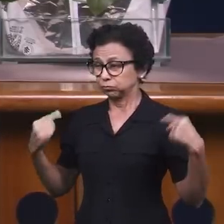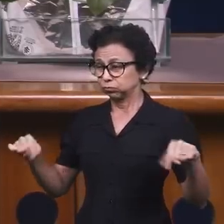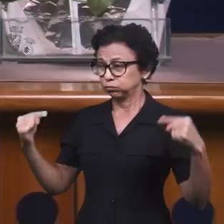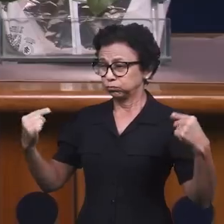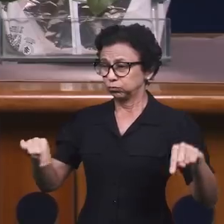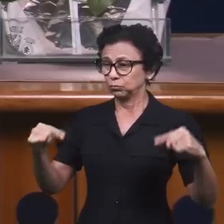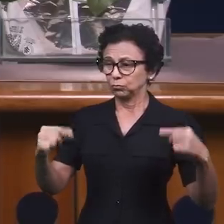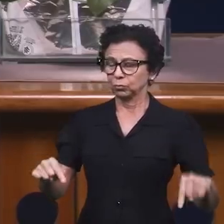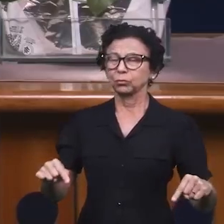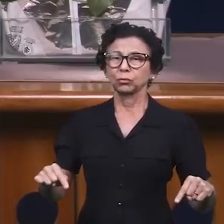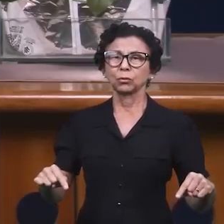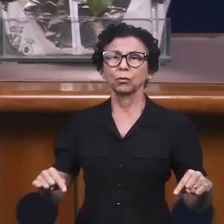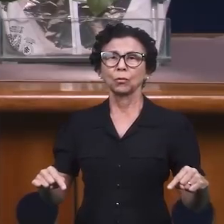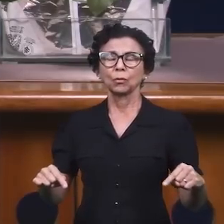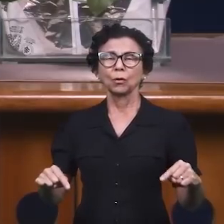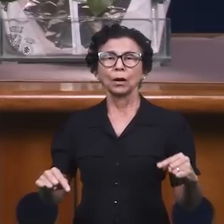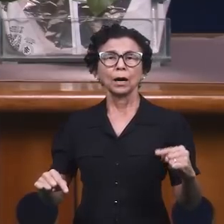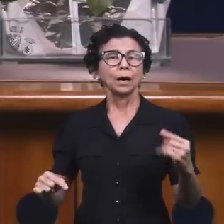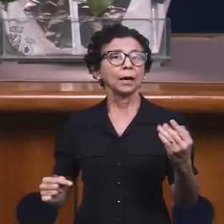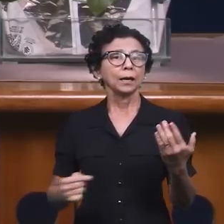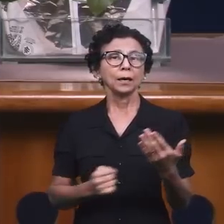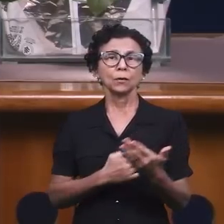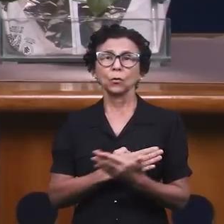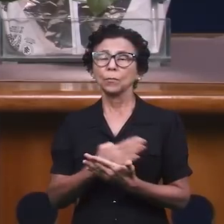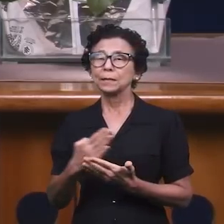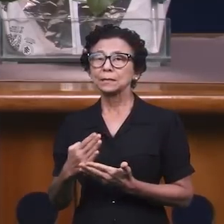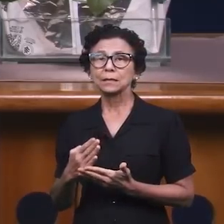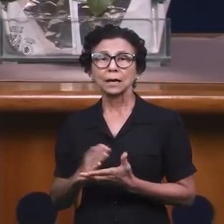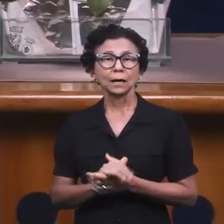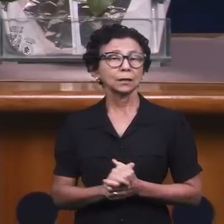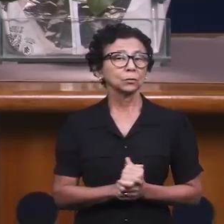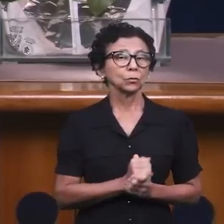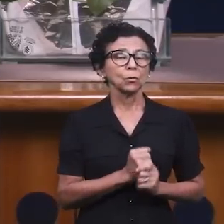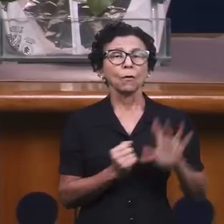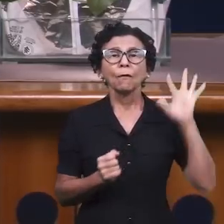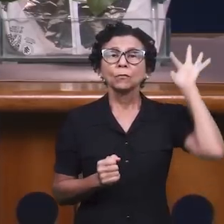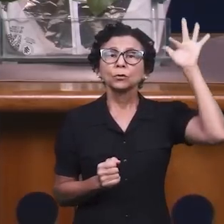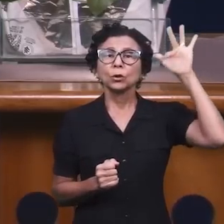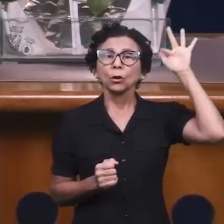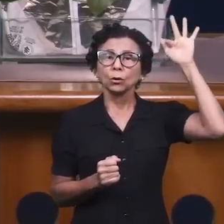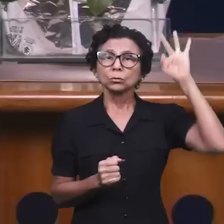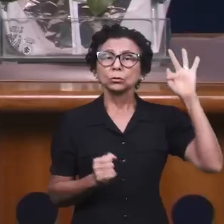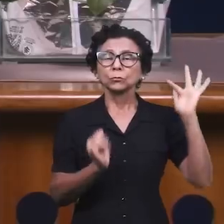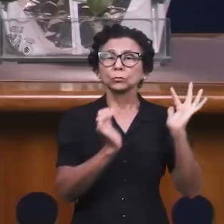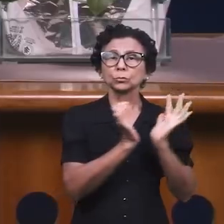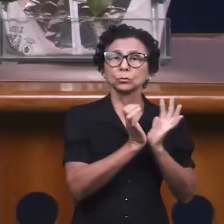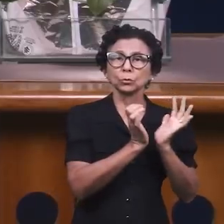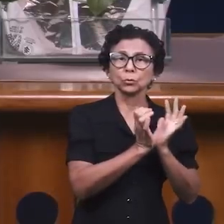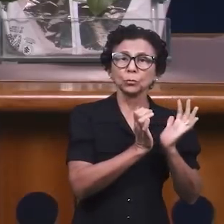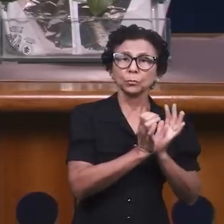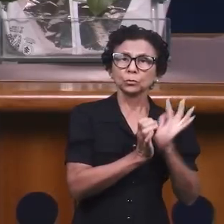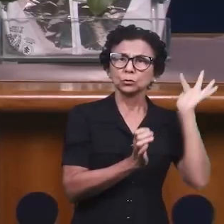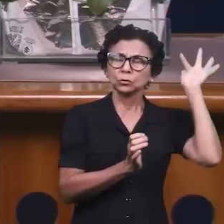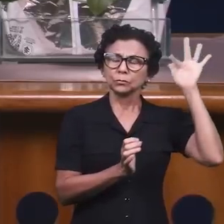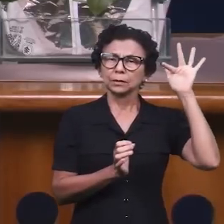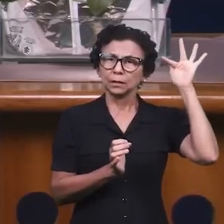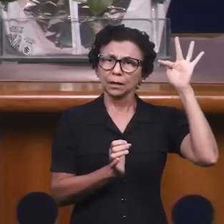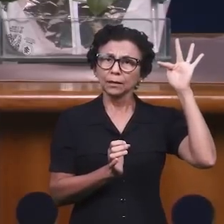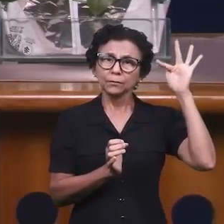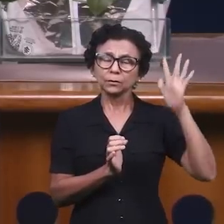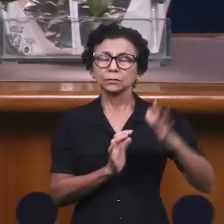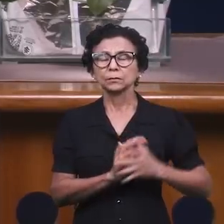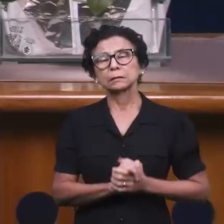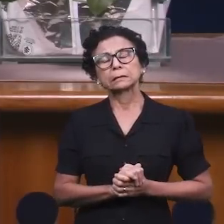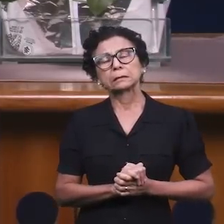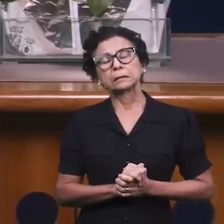vieram, então, filósofos chamados patristas, que vieram defender a fé de uma igreja que